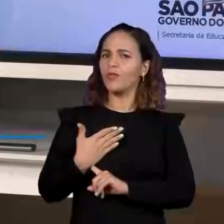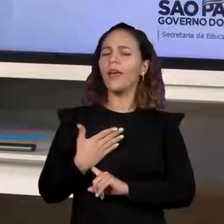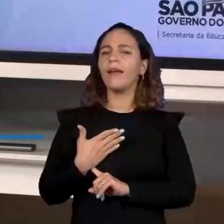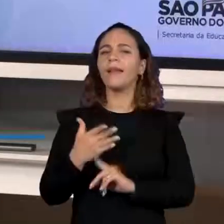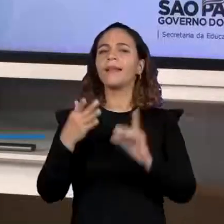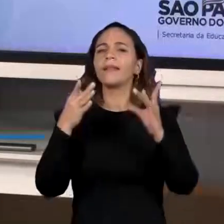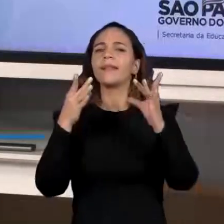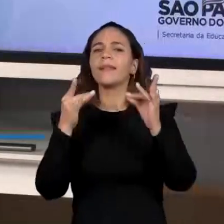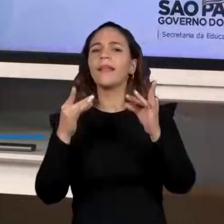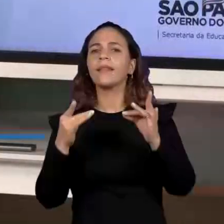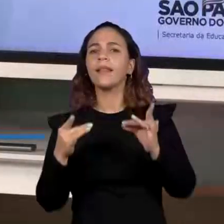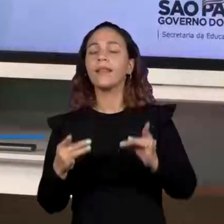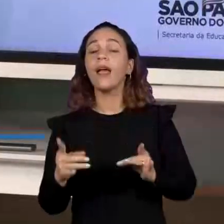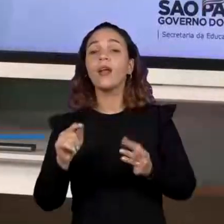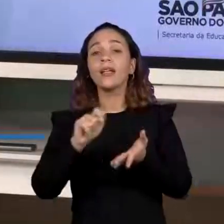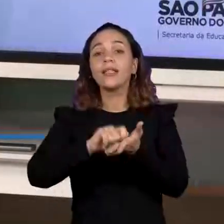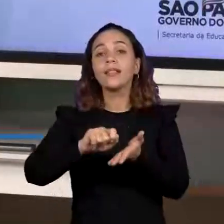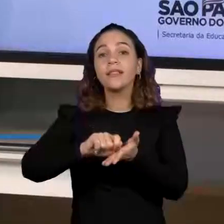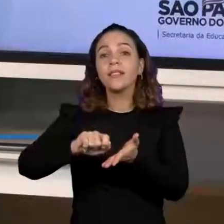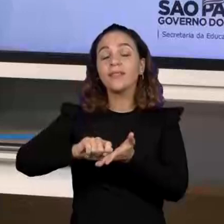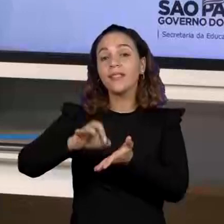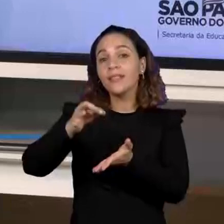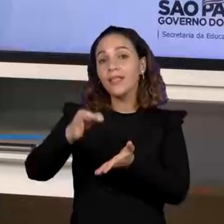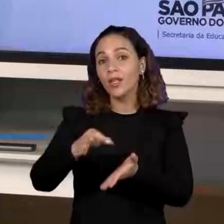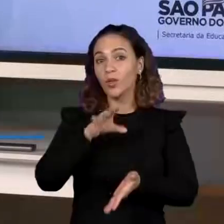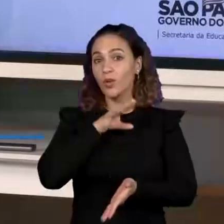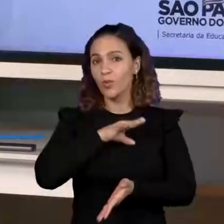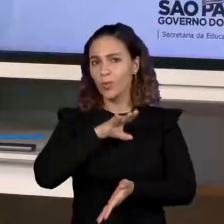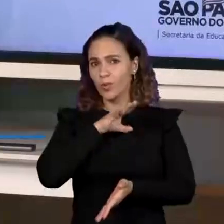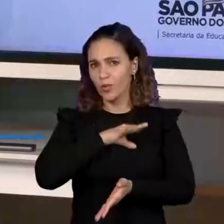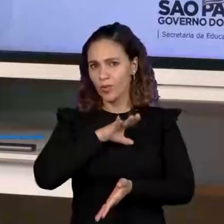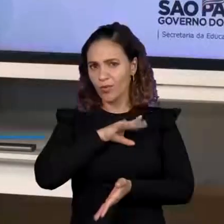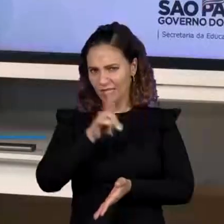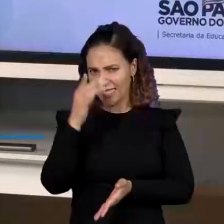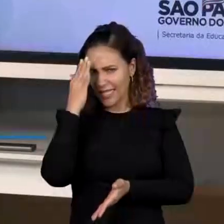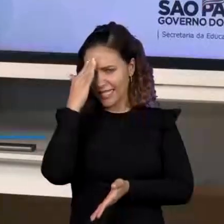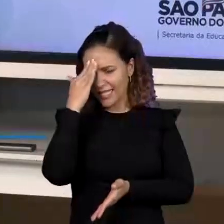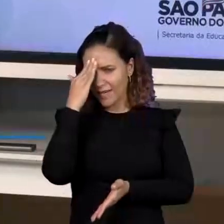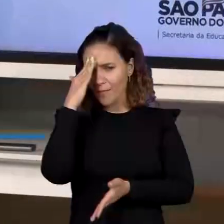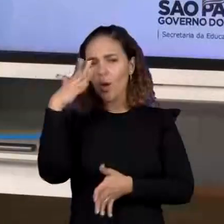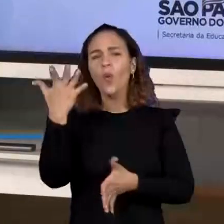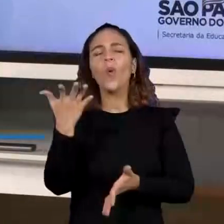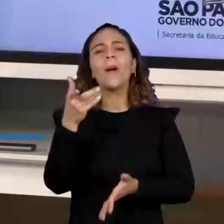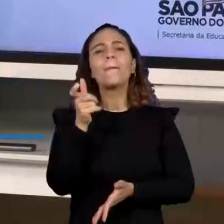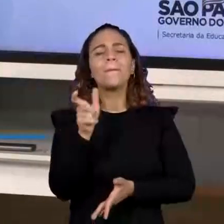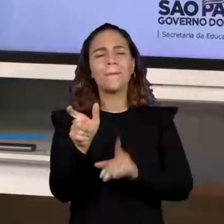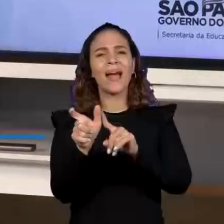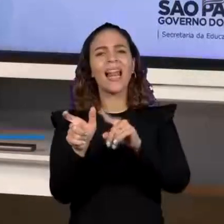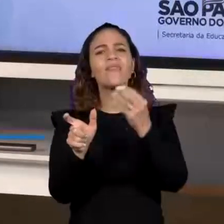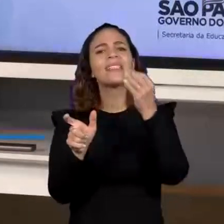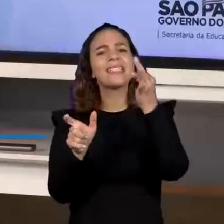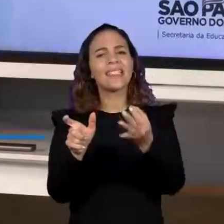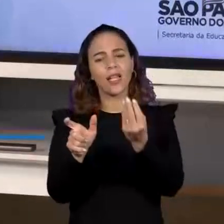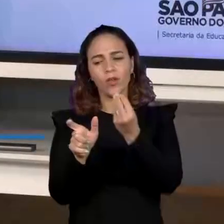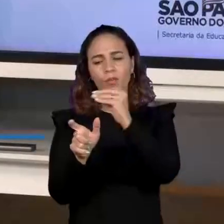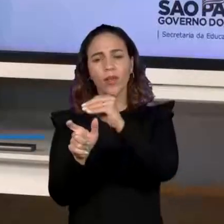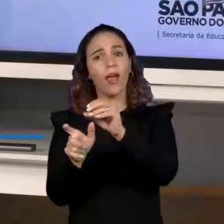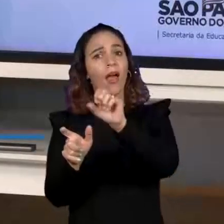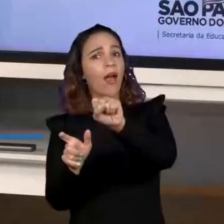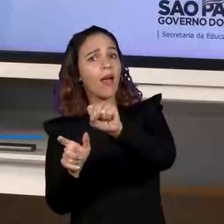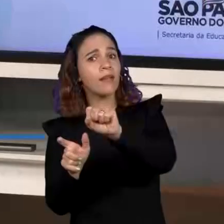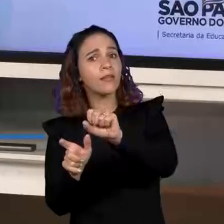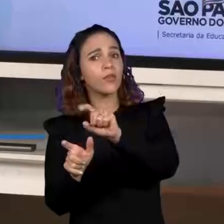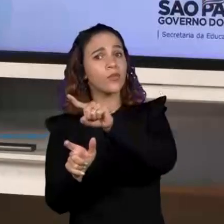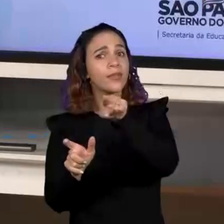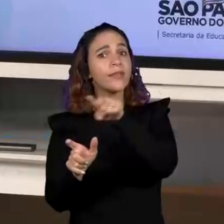alguns detalhes sobre ortografia. Será que você sabe quando escrever com Z ou com S determinadas palavras?